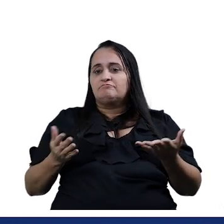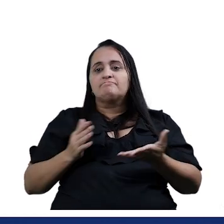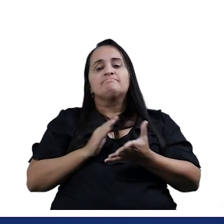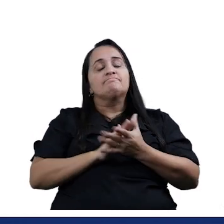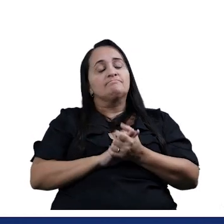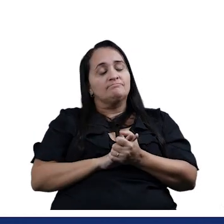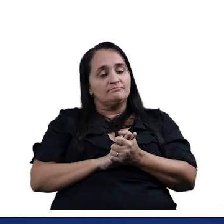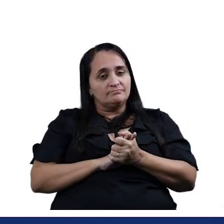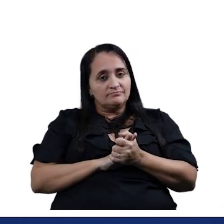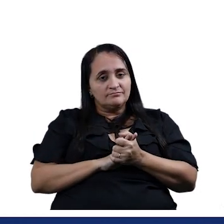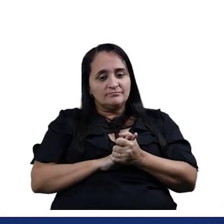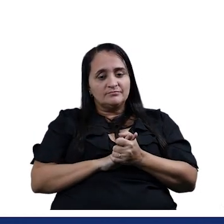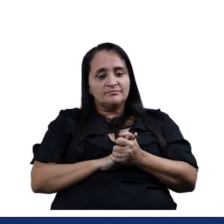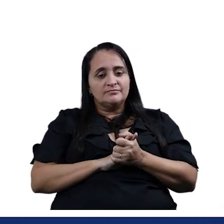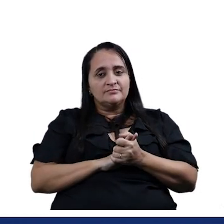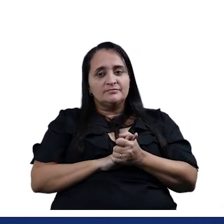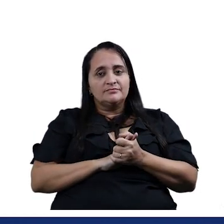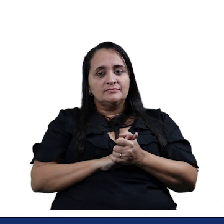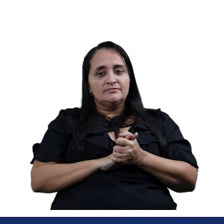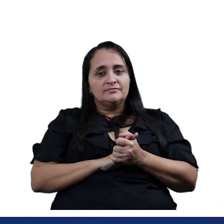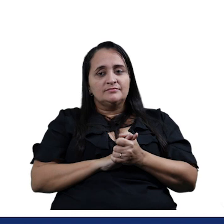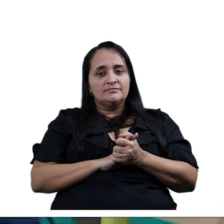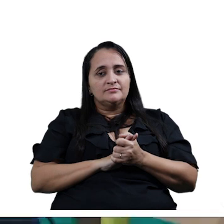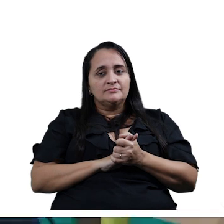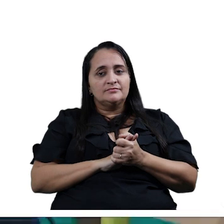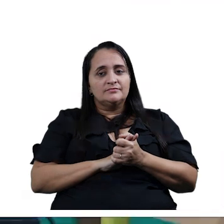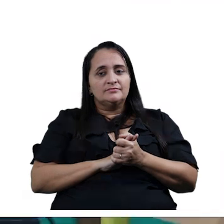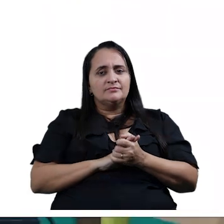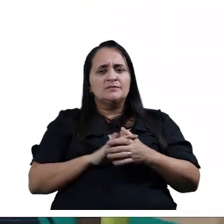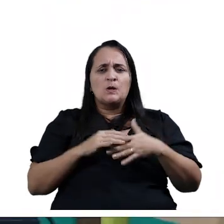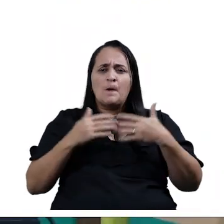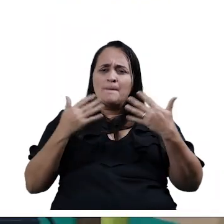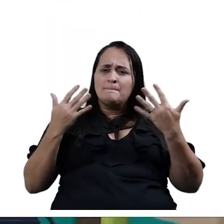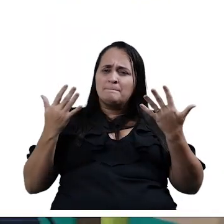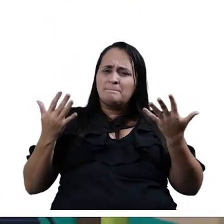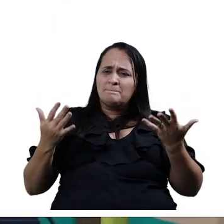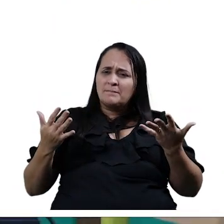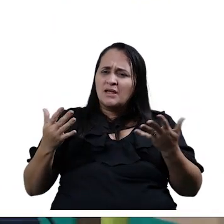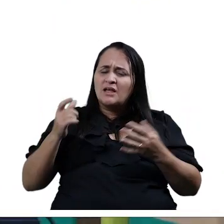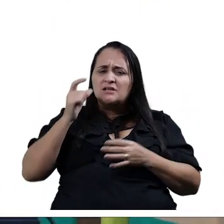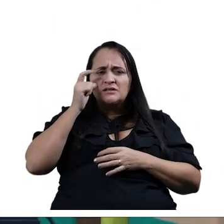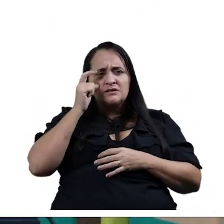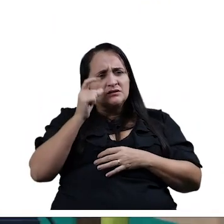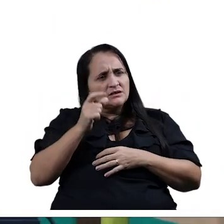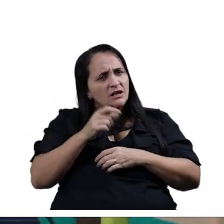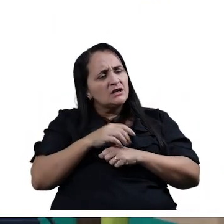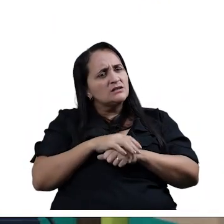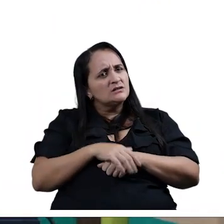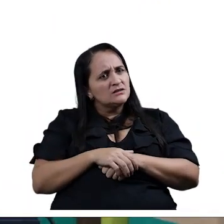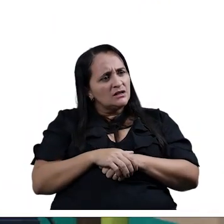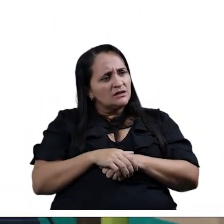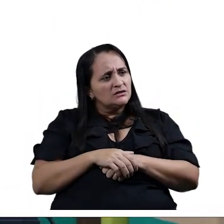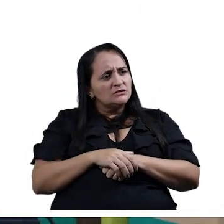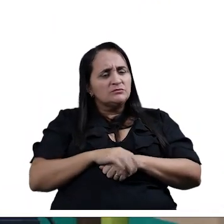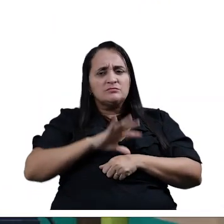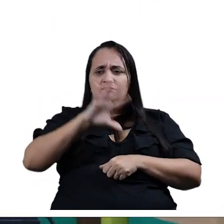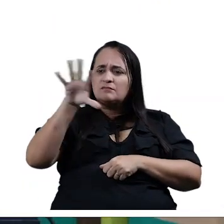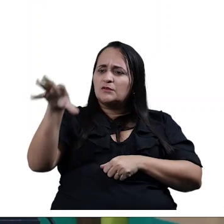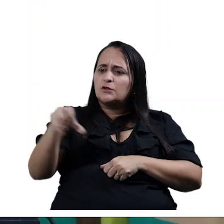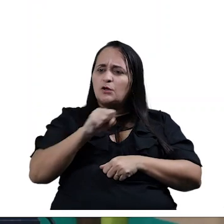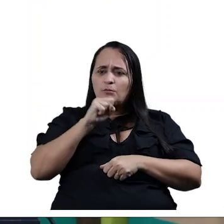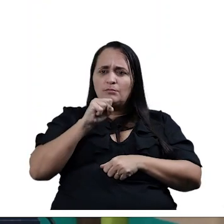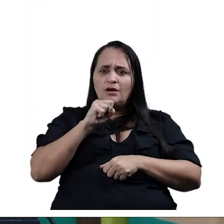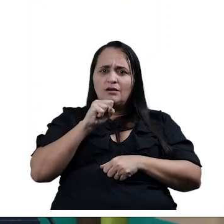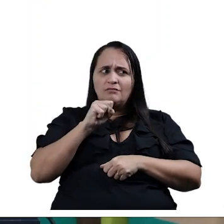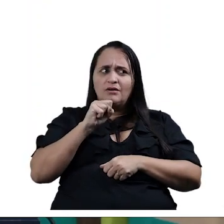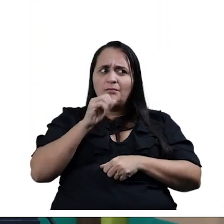Vixe, Zezé estava encrencado, né? Mas é uma questão interessante. Ele roubava as flores para